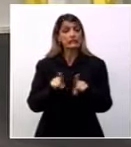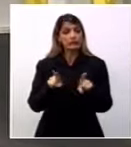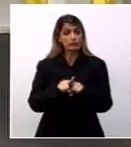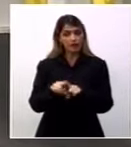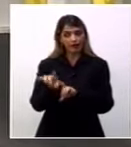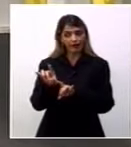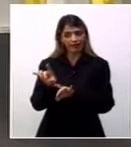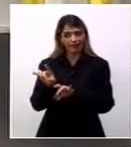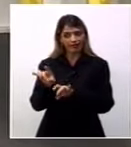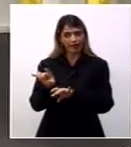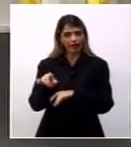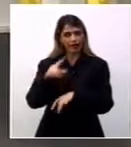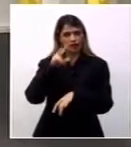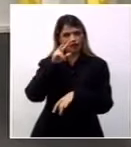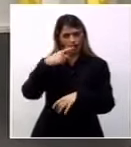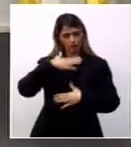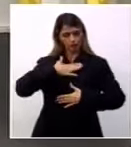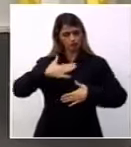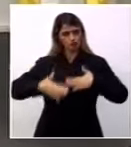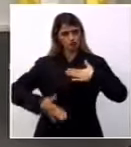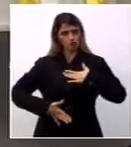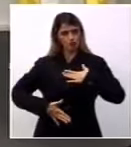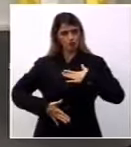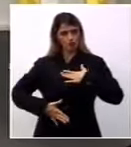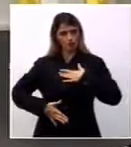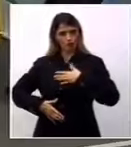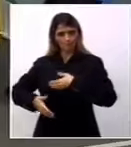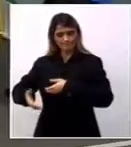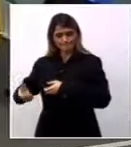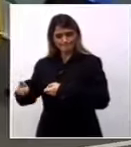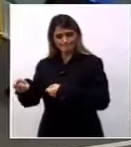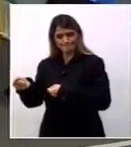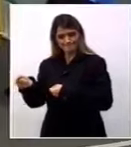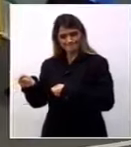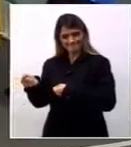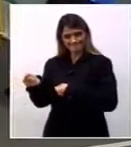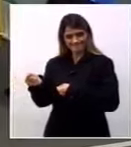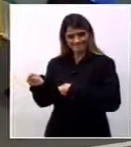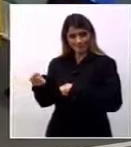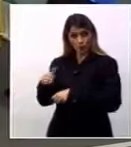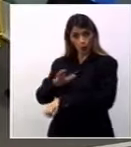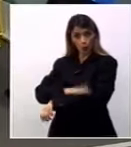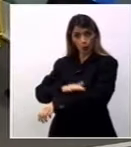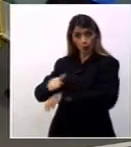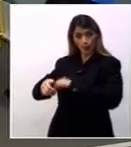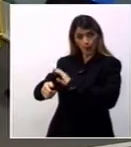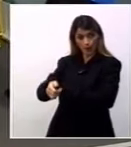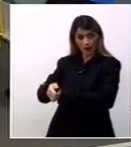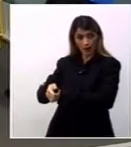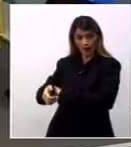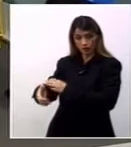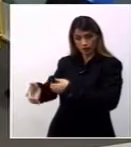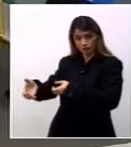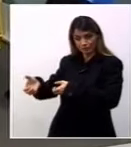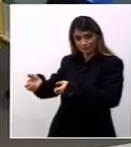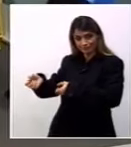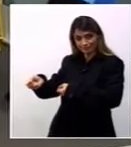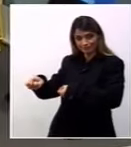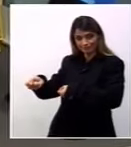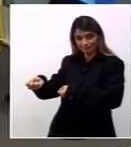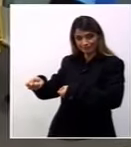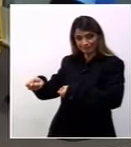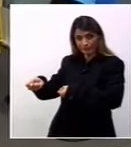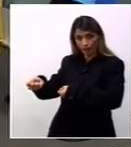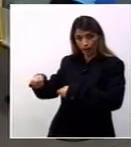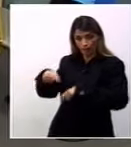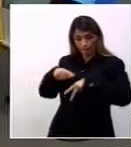técnica. Reparem na posição do Diego na hora que ele puxa. Os braços estão um à frente do outro, as